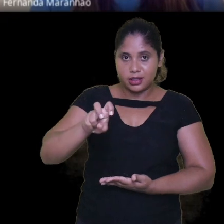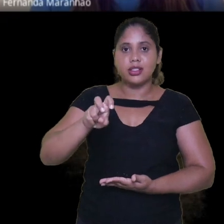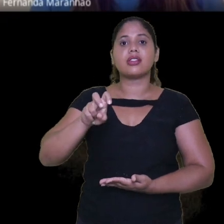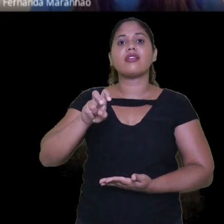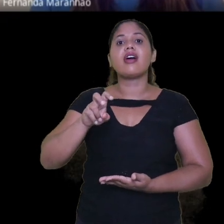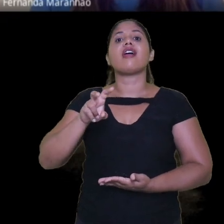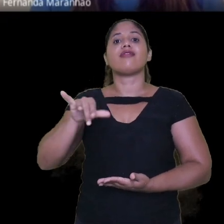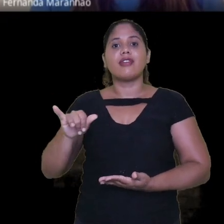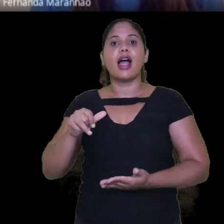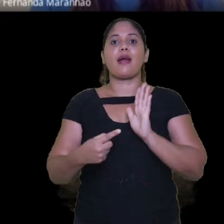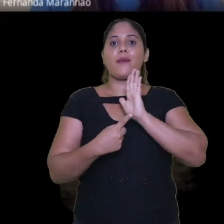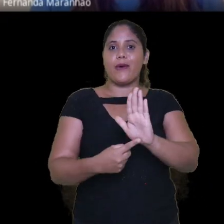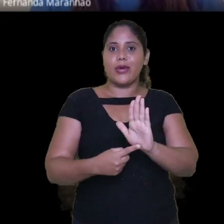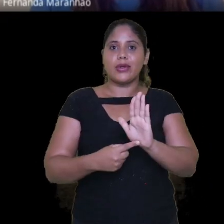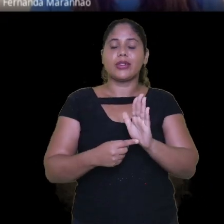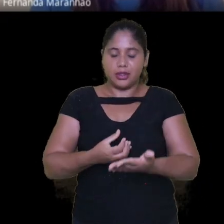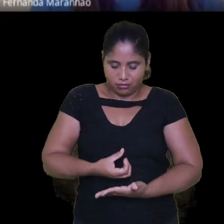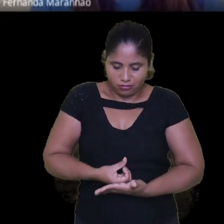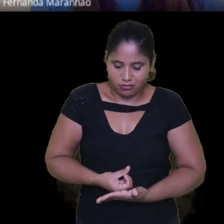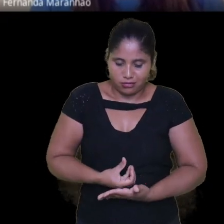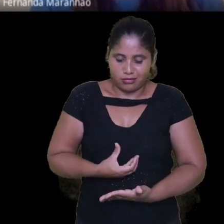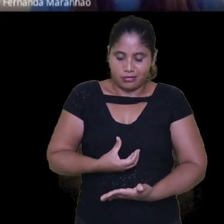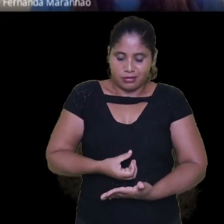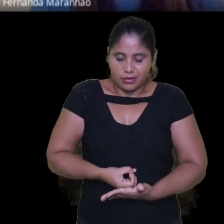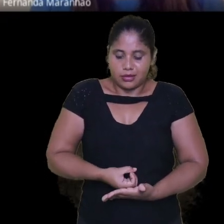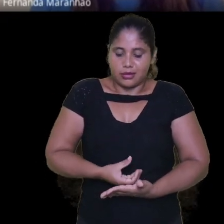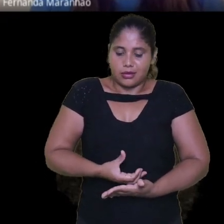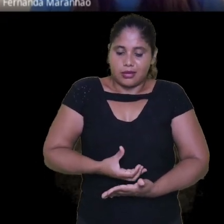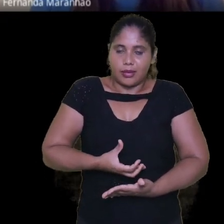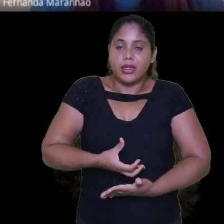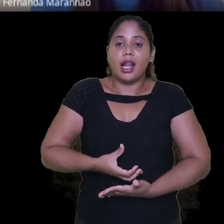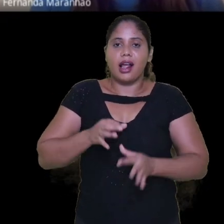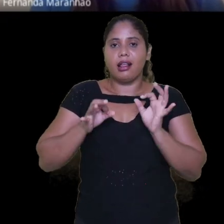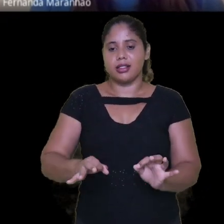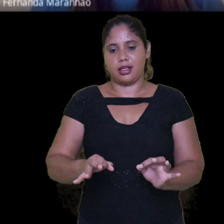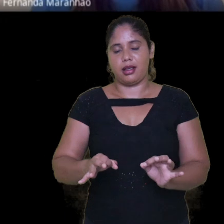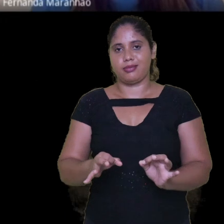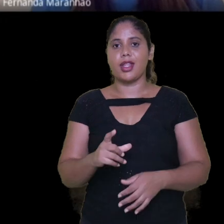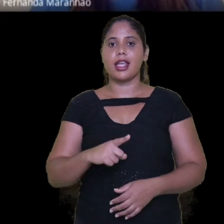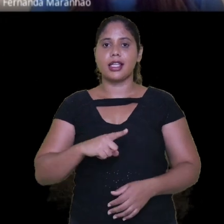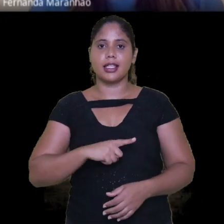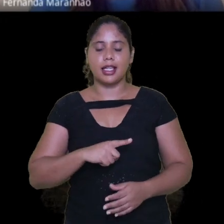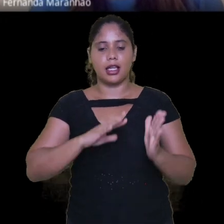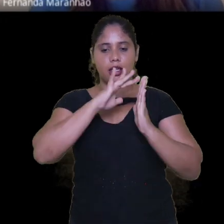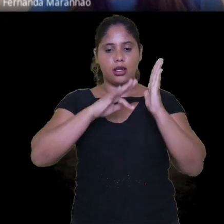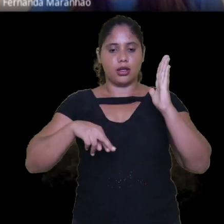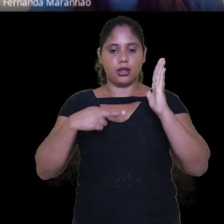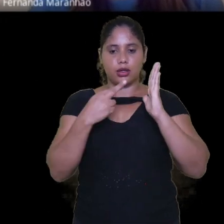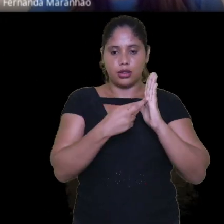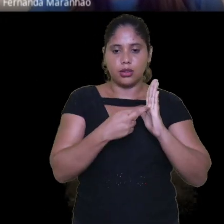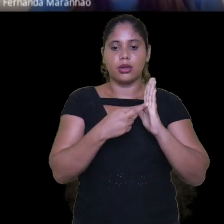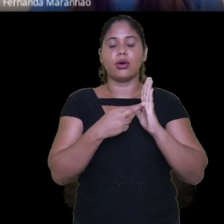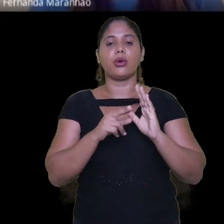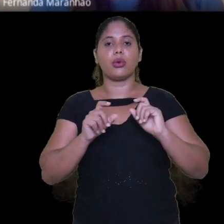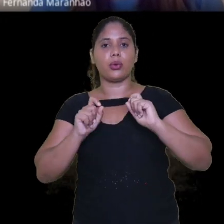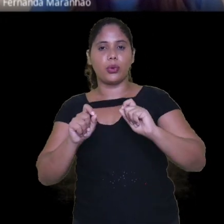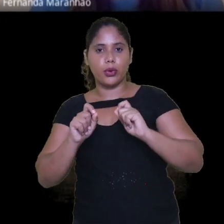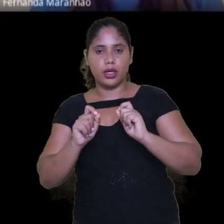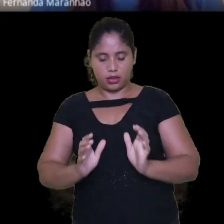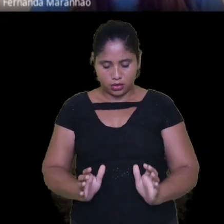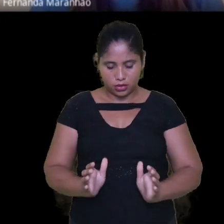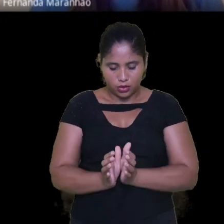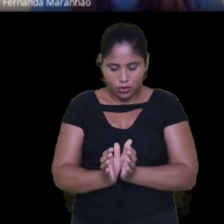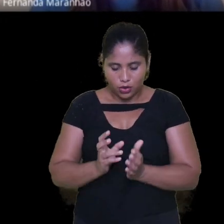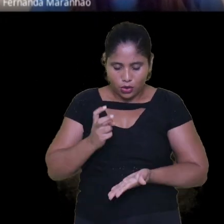a sua formação anatômica é completamente normal. E se você reavalia esse bebê dentro de 15 dias com uma nova